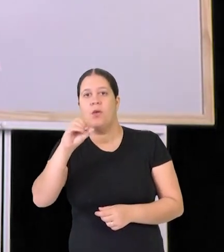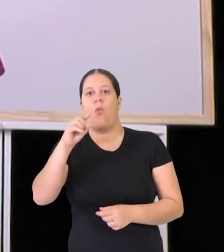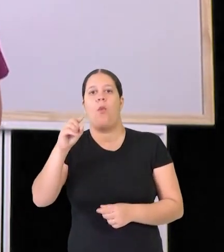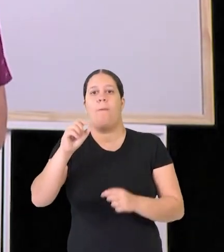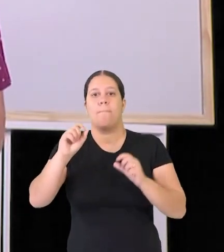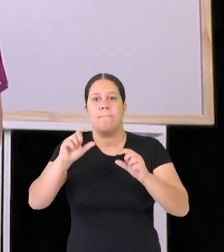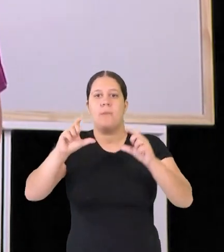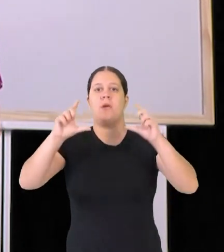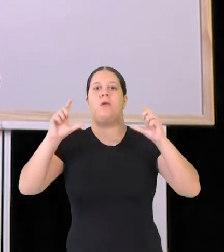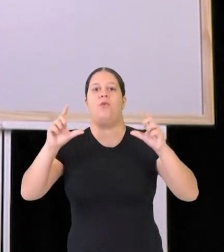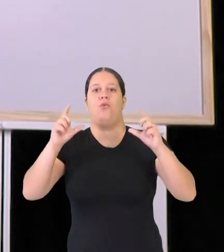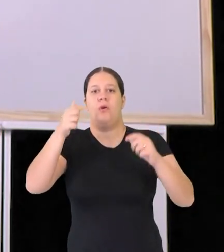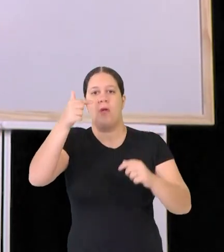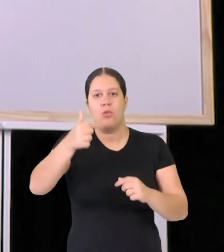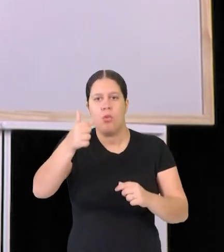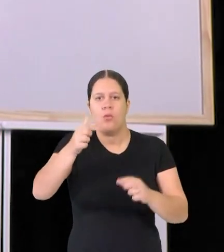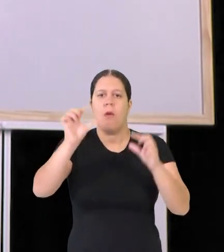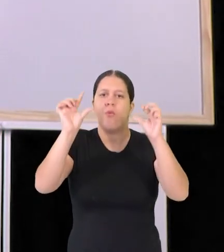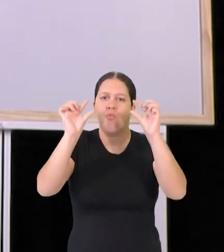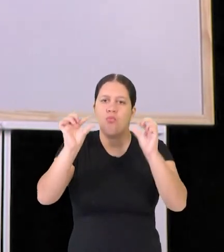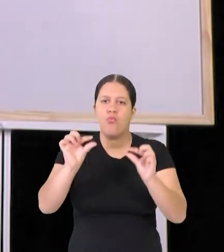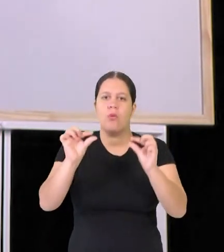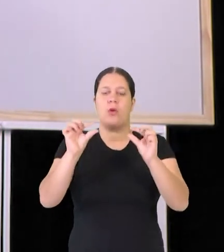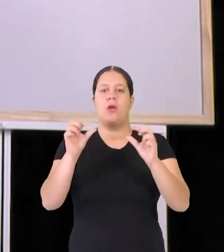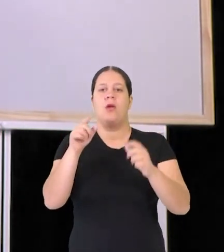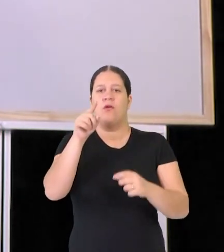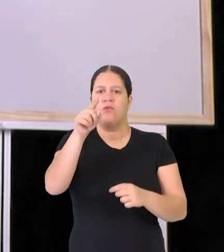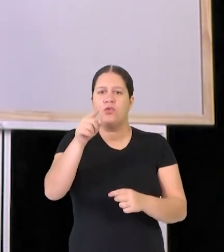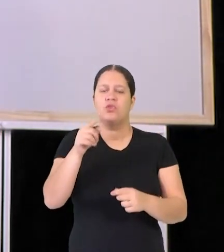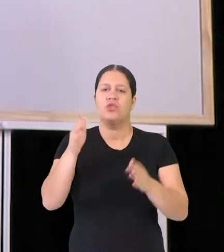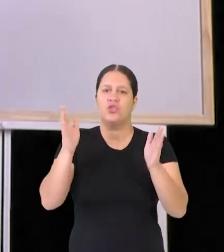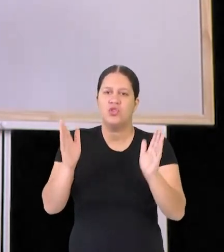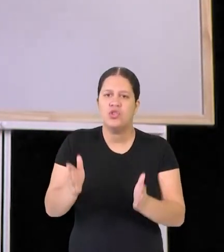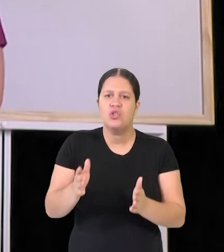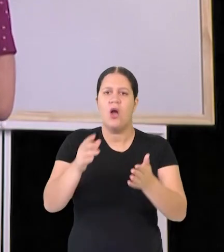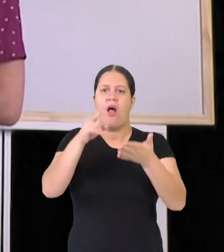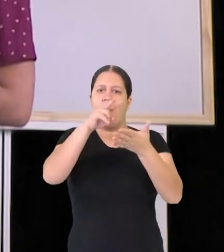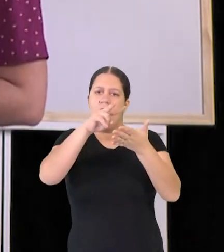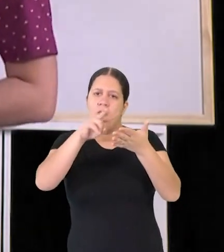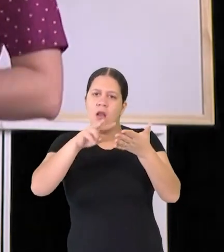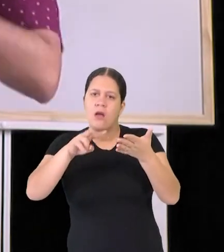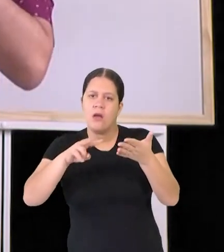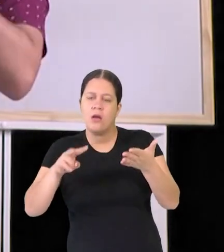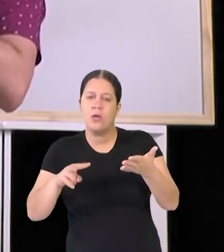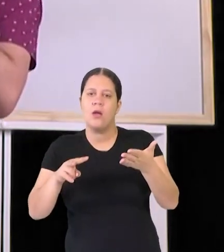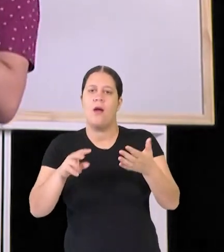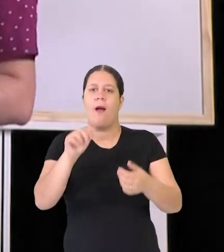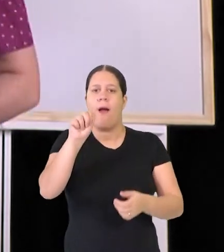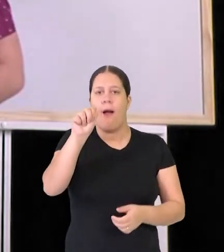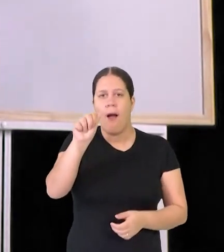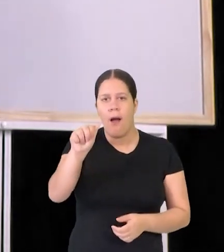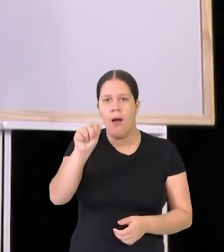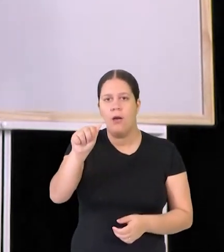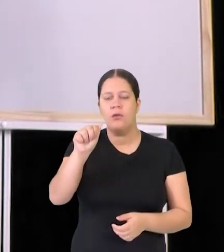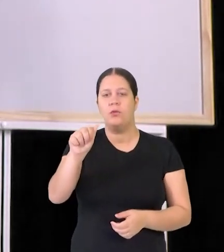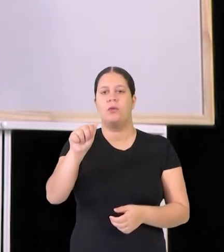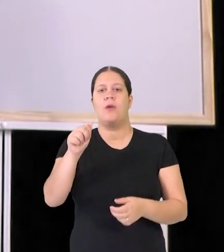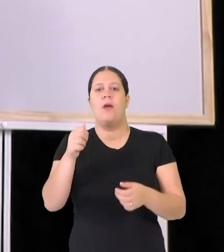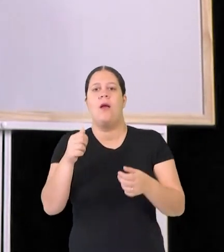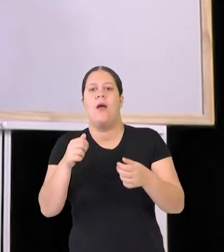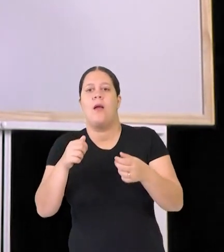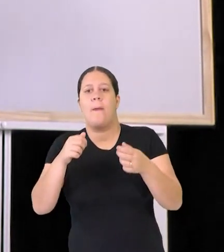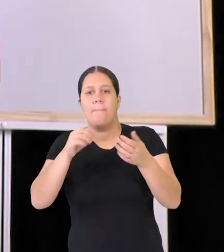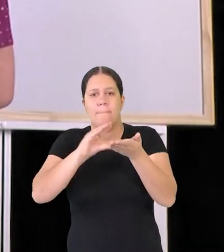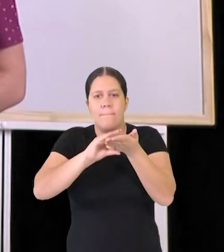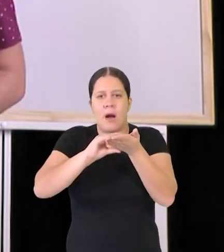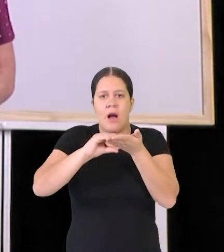situação 2. Então, olha aí, se tu tá lendo já a questão e vê as alternativas, olha o que elas dizem aqui. Letra A massa do lápis 1 é